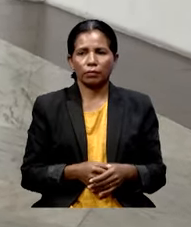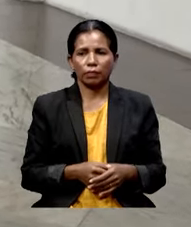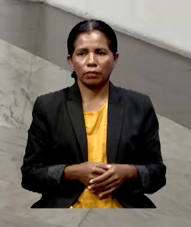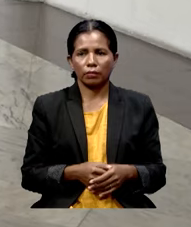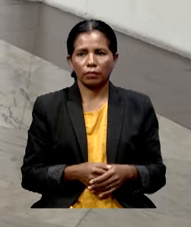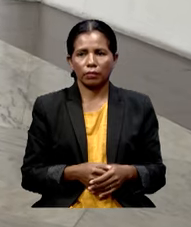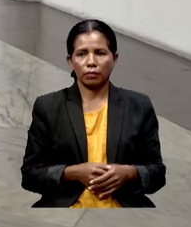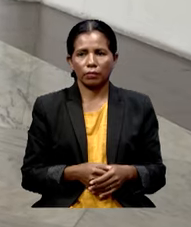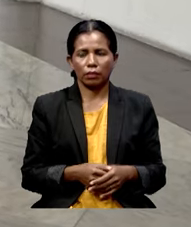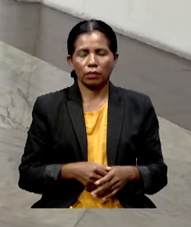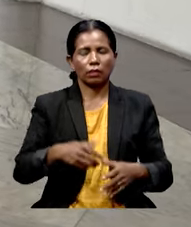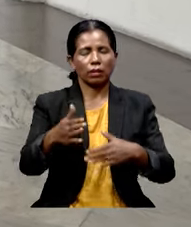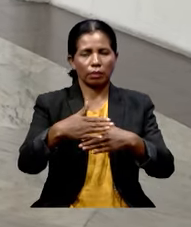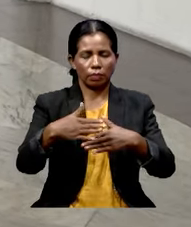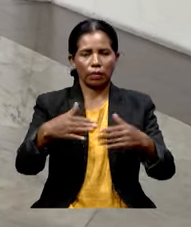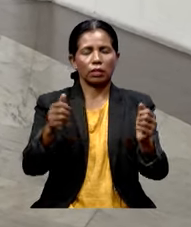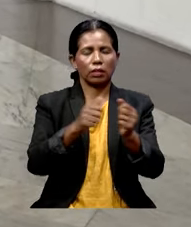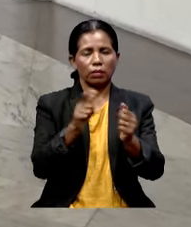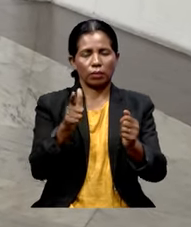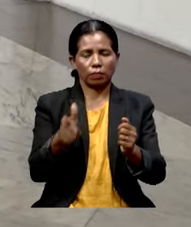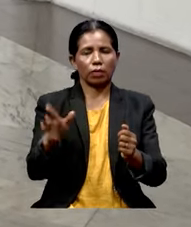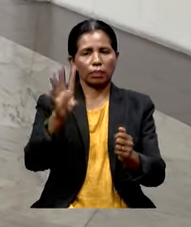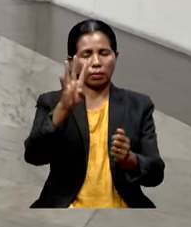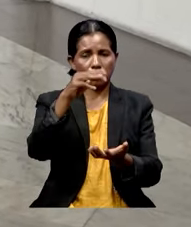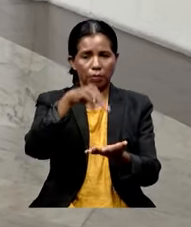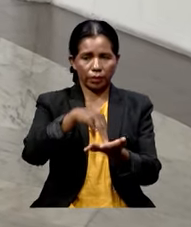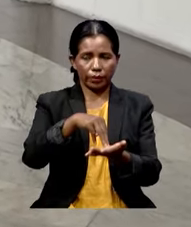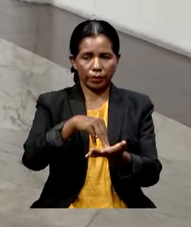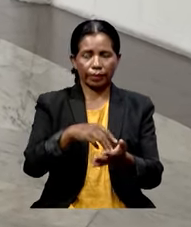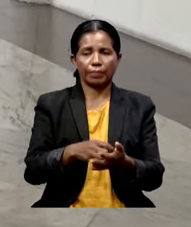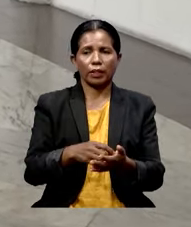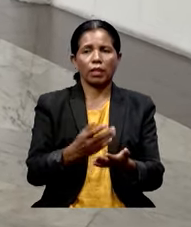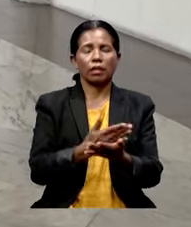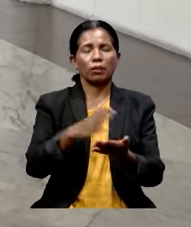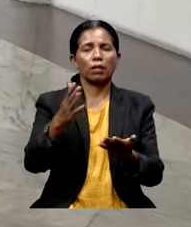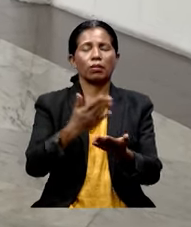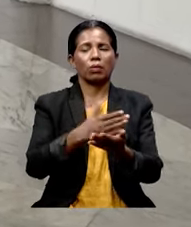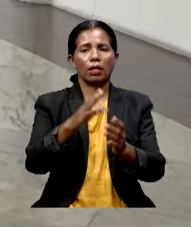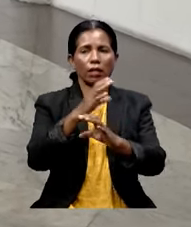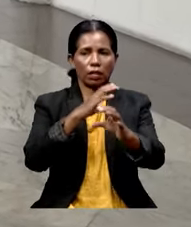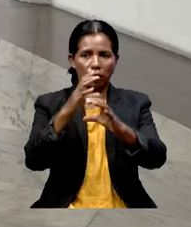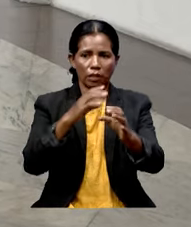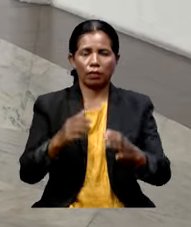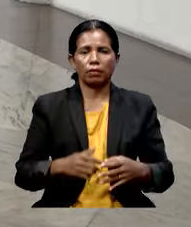tal, e basic 24 milhões, inclui a tua sócia careta.